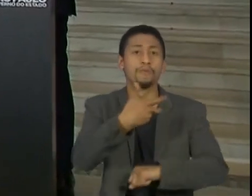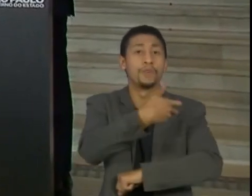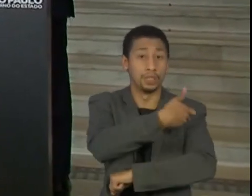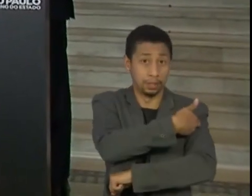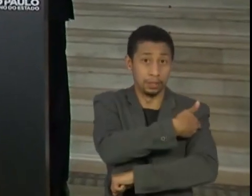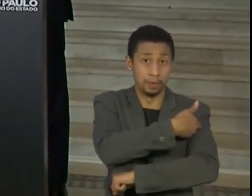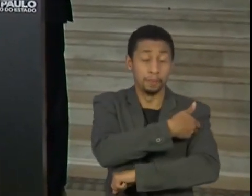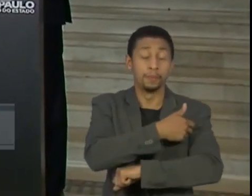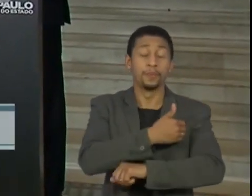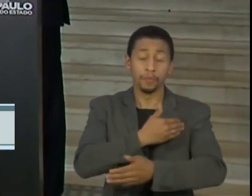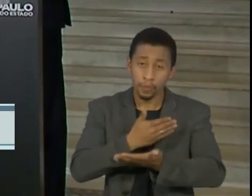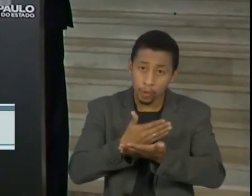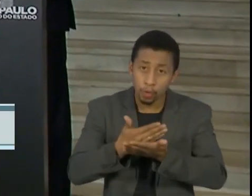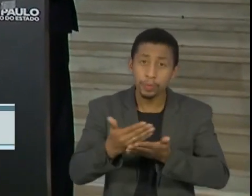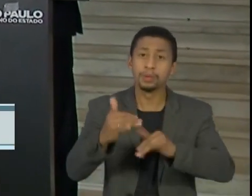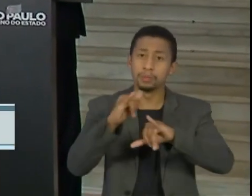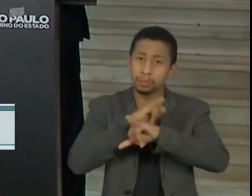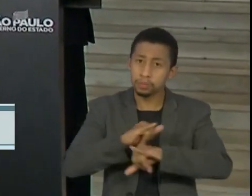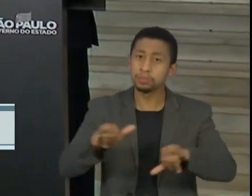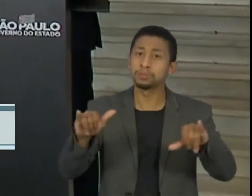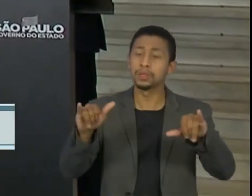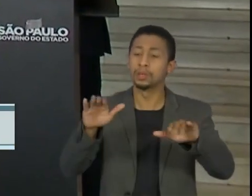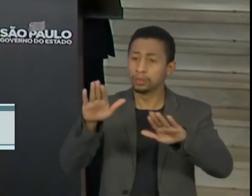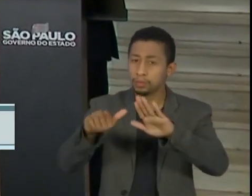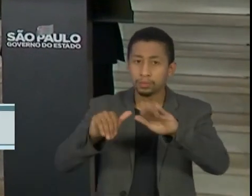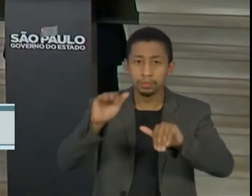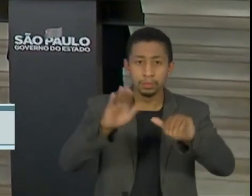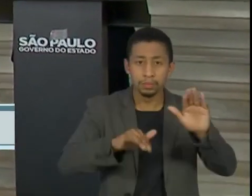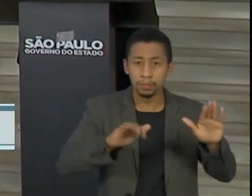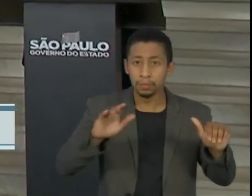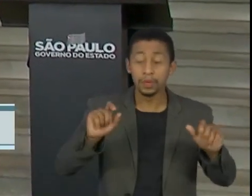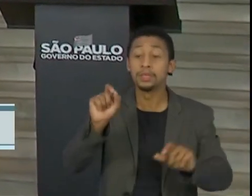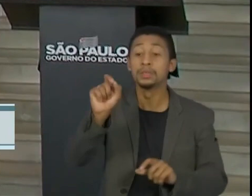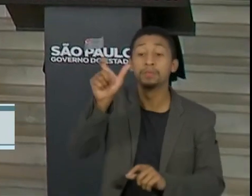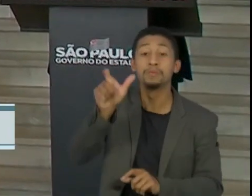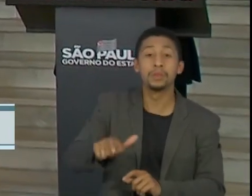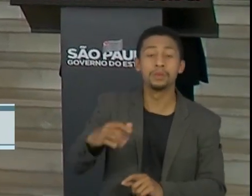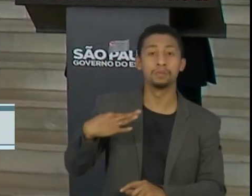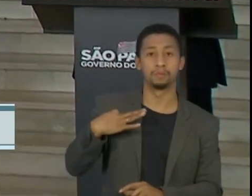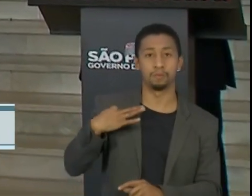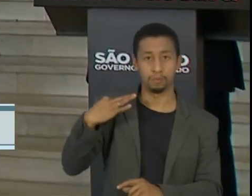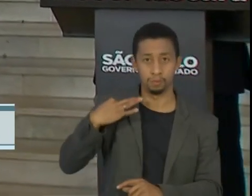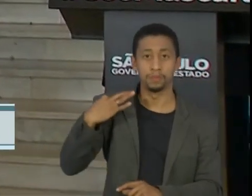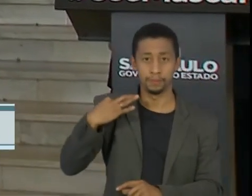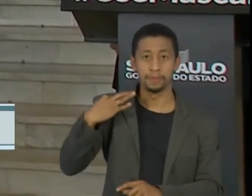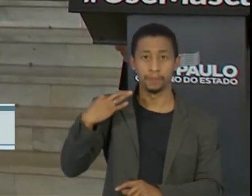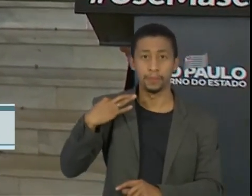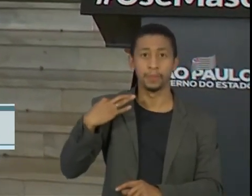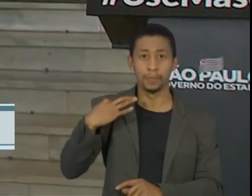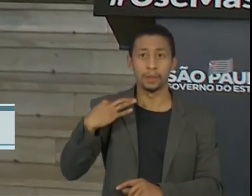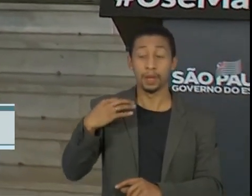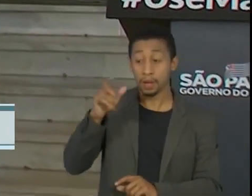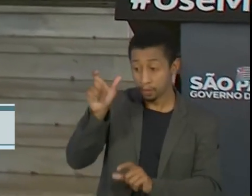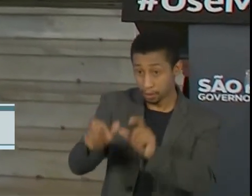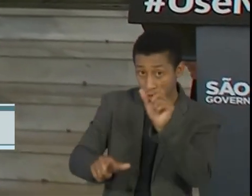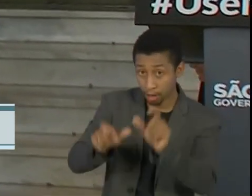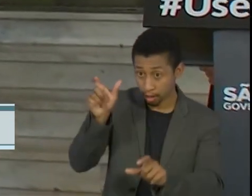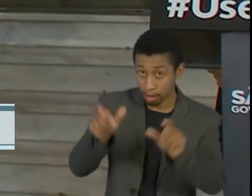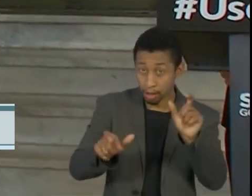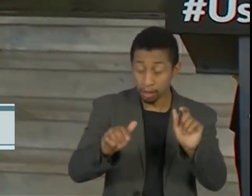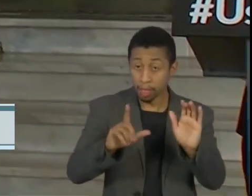campanha de receber os candidatos. Os candidatos serão incluídos de acordo com critérios,